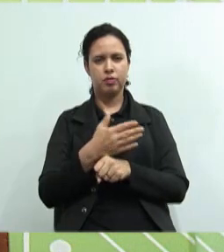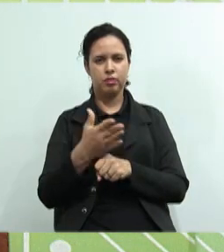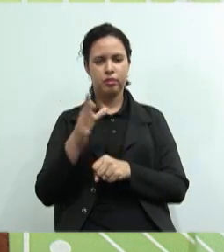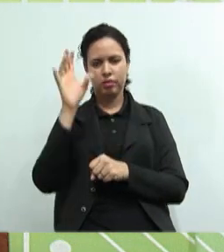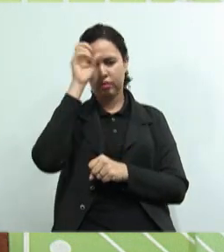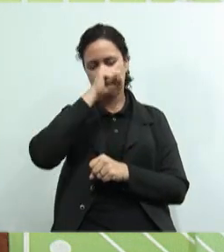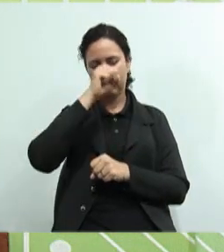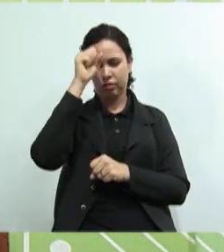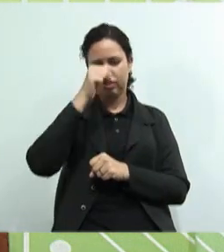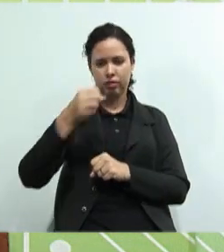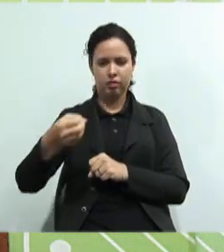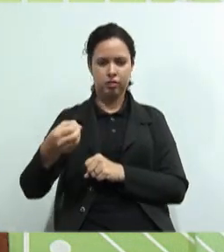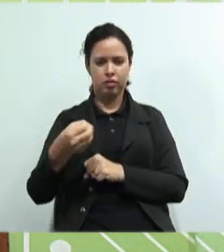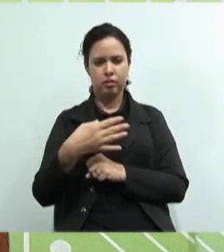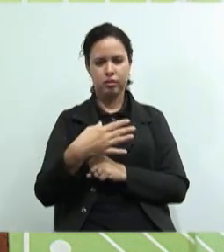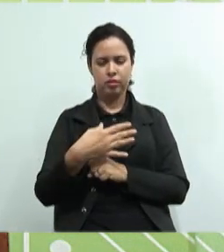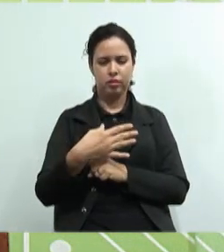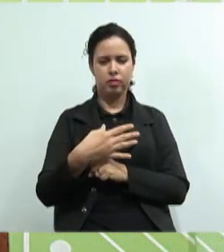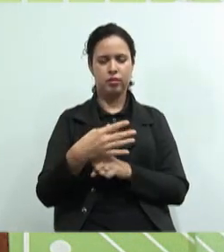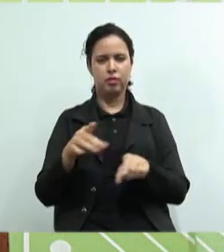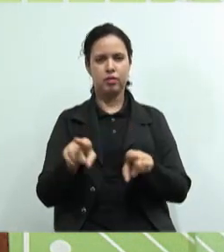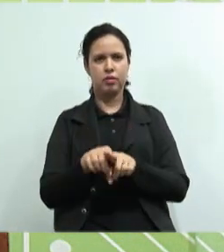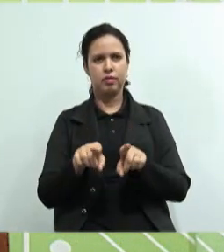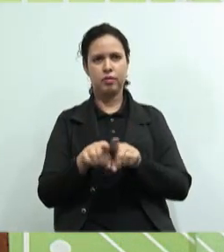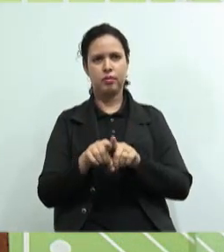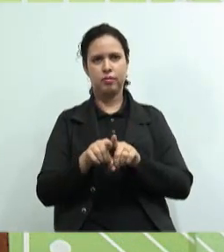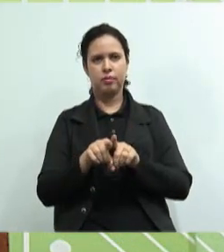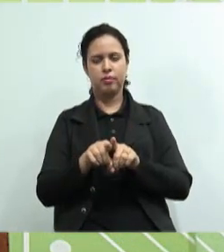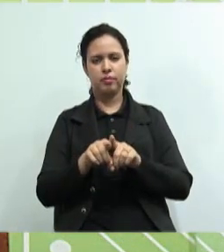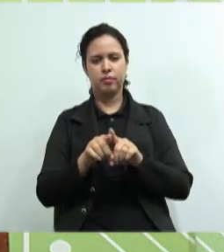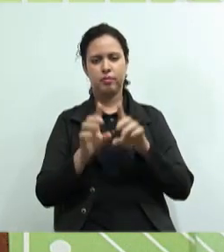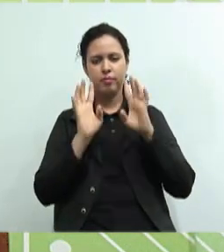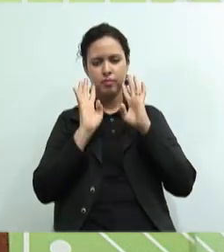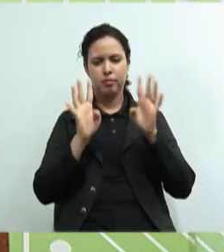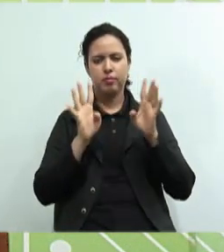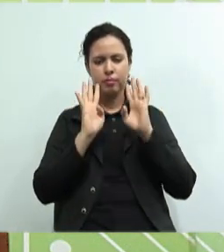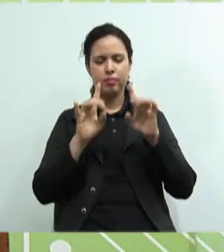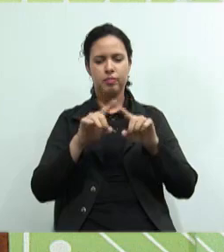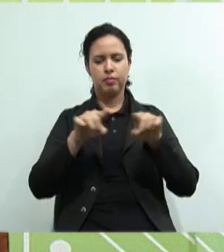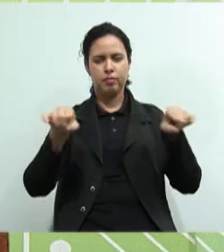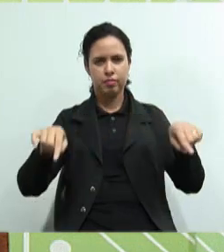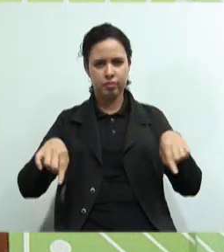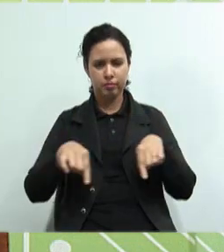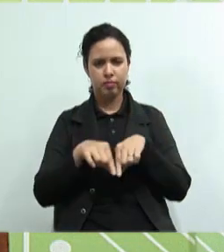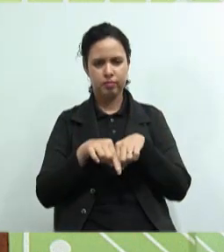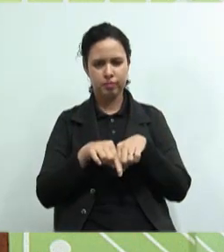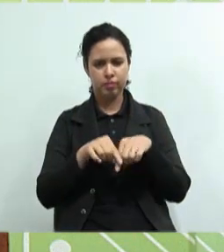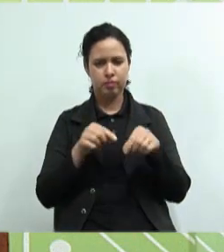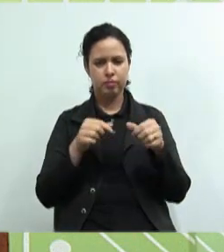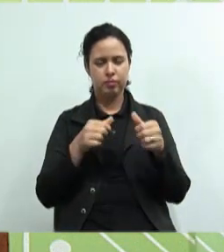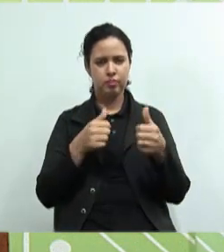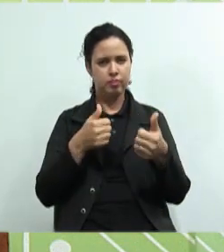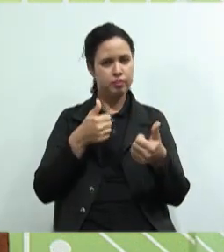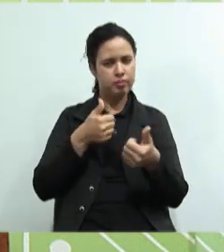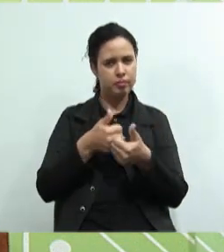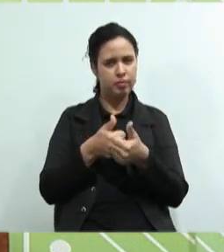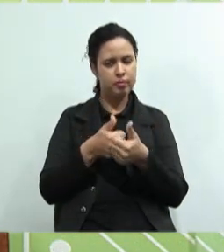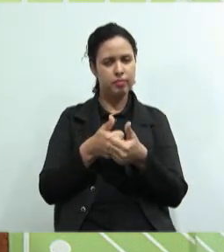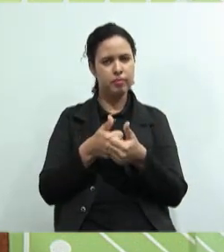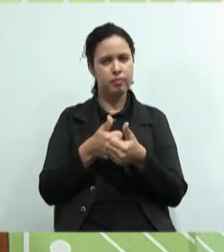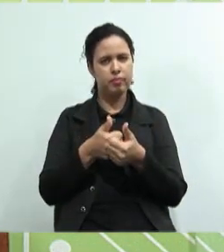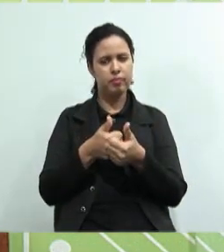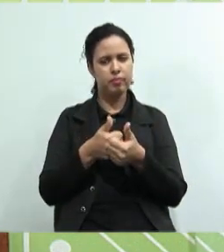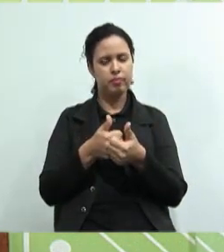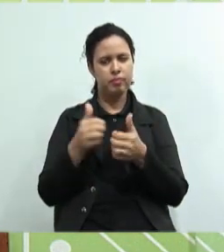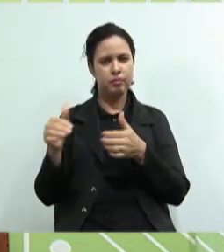novo hoje. Atenção para atividades de sala que estão com prazo para encerrar, de casa, perdão, atividade de percurso que